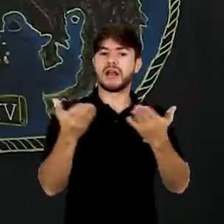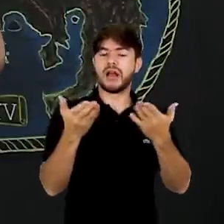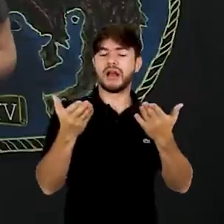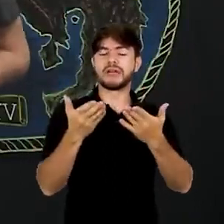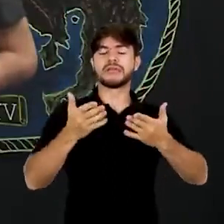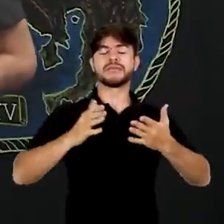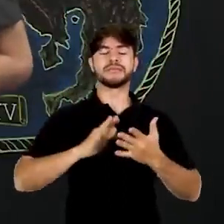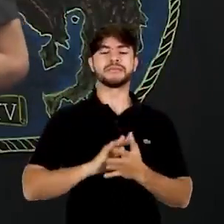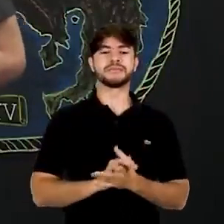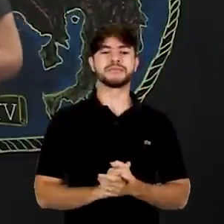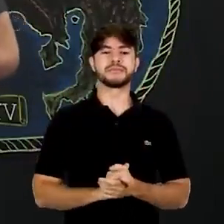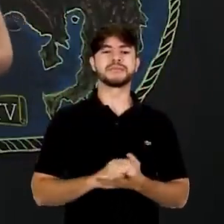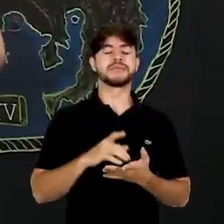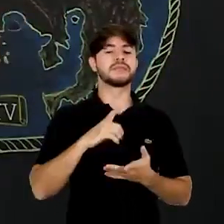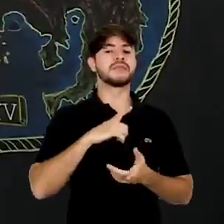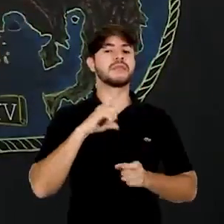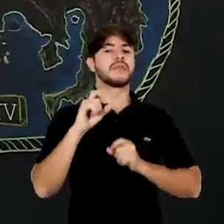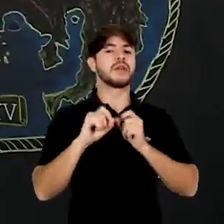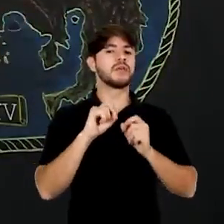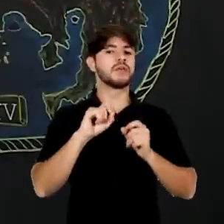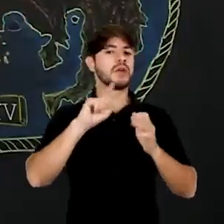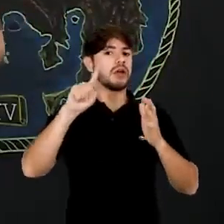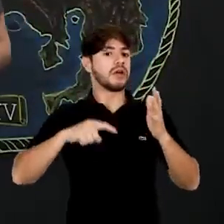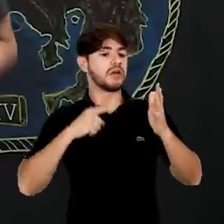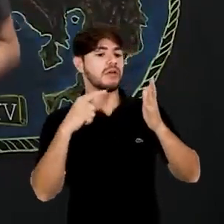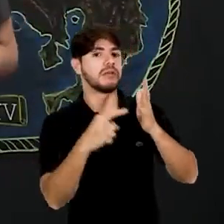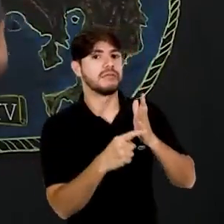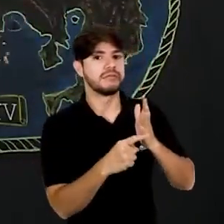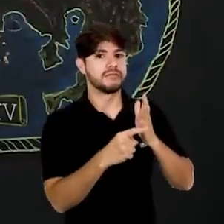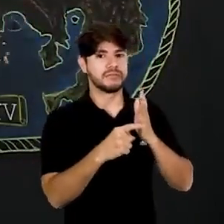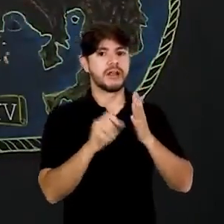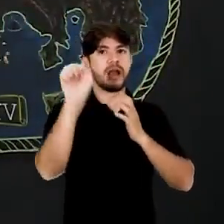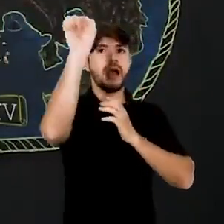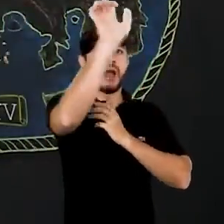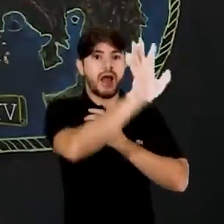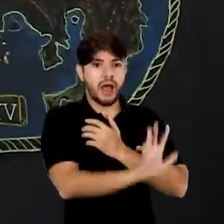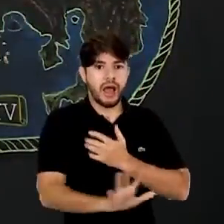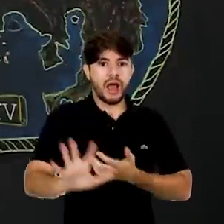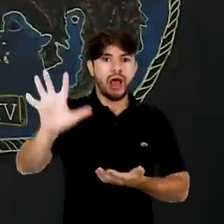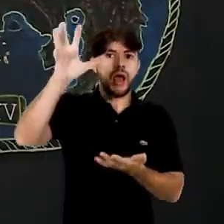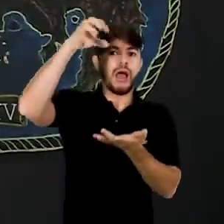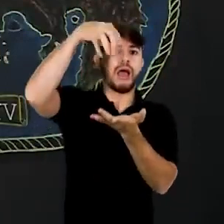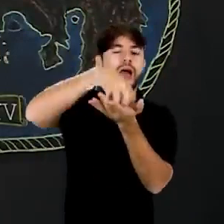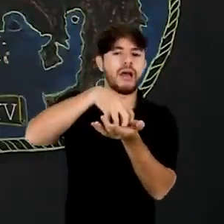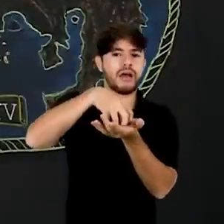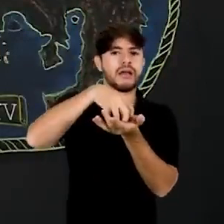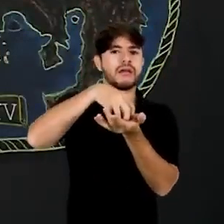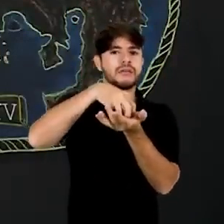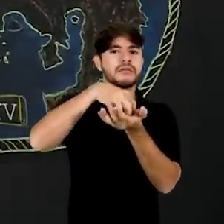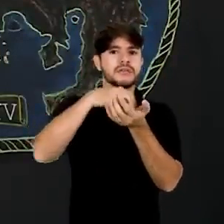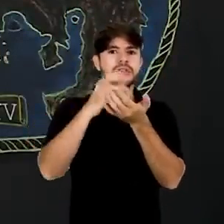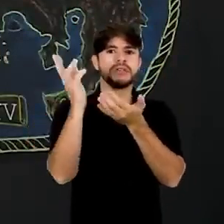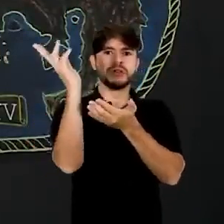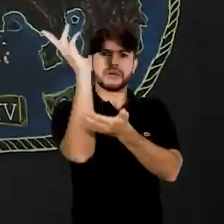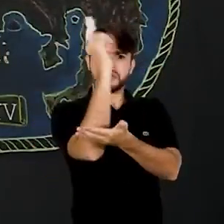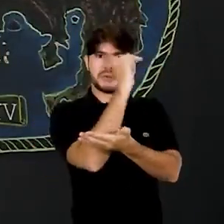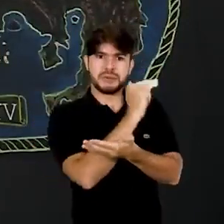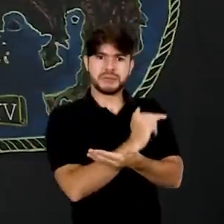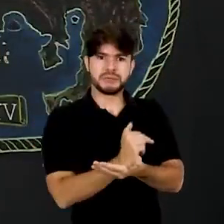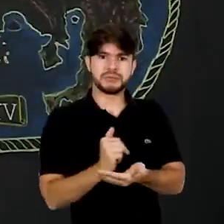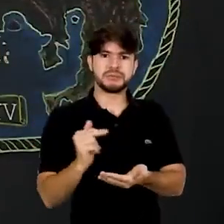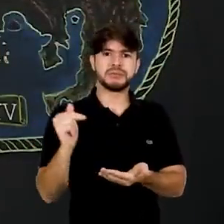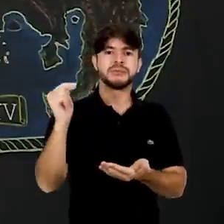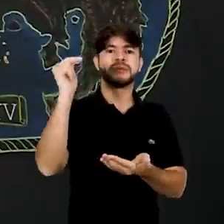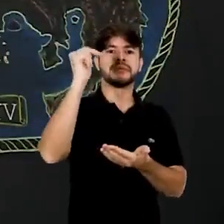campo da história. Tem a ver com esse último ponto aqui, a Europa no centro do mundo, e esse mapa que eu quero que vocês observem com